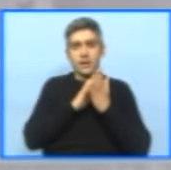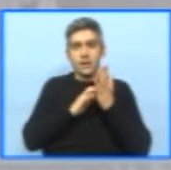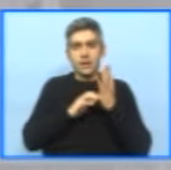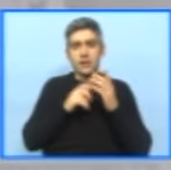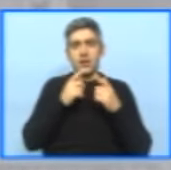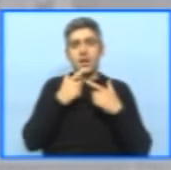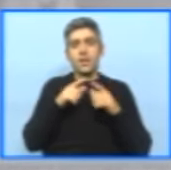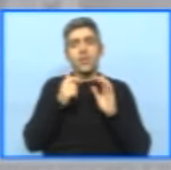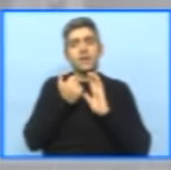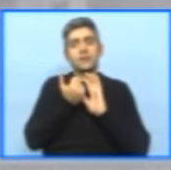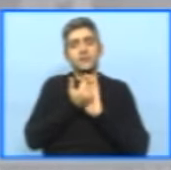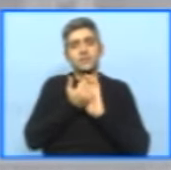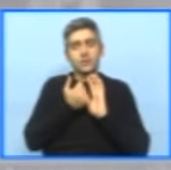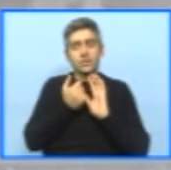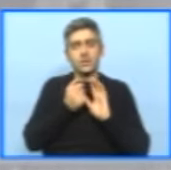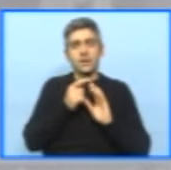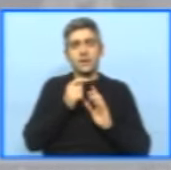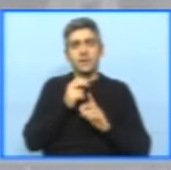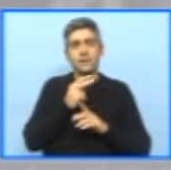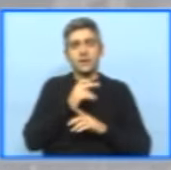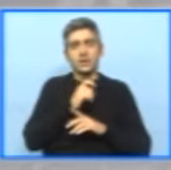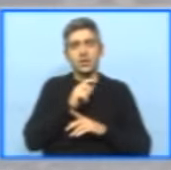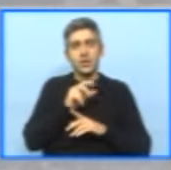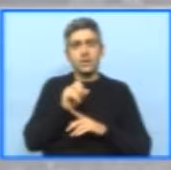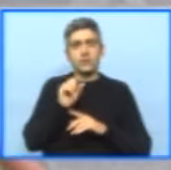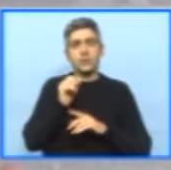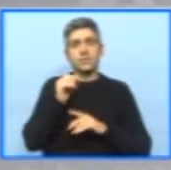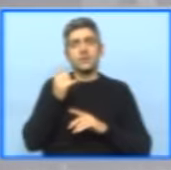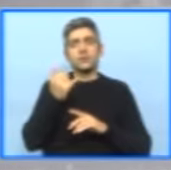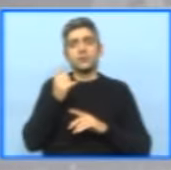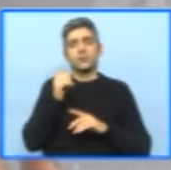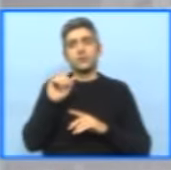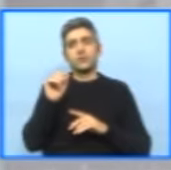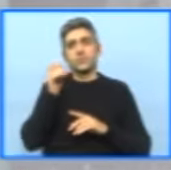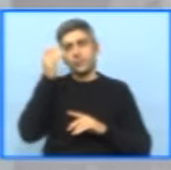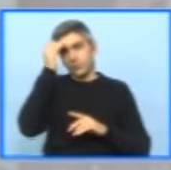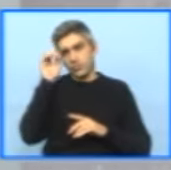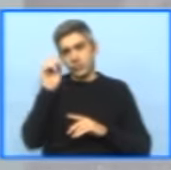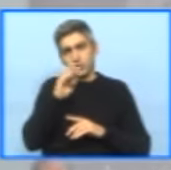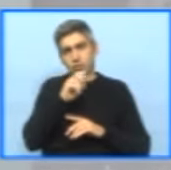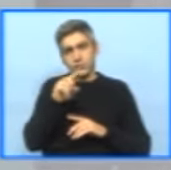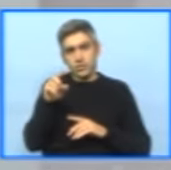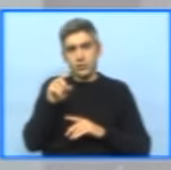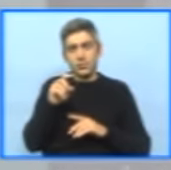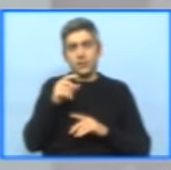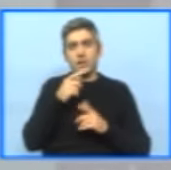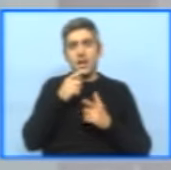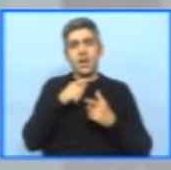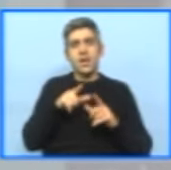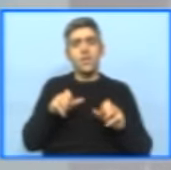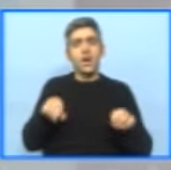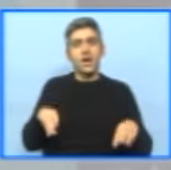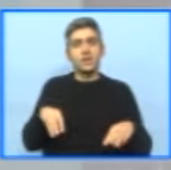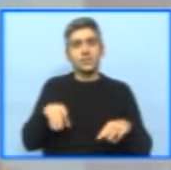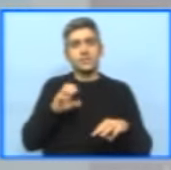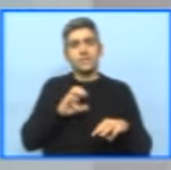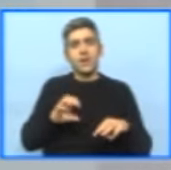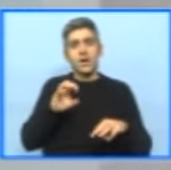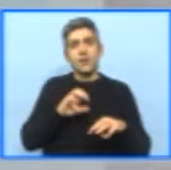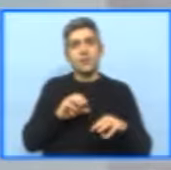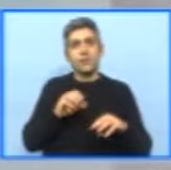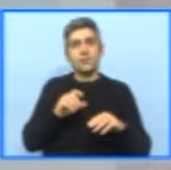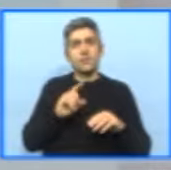do simbolismo do Evangelho segundo João, que trabalha muito uma linguagem que não é uma